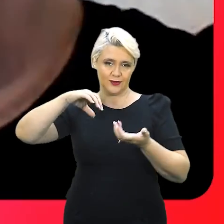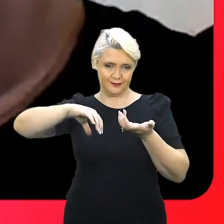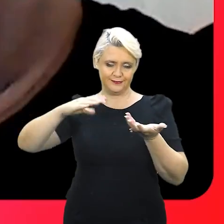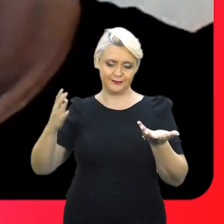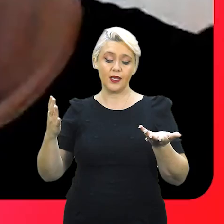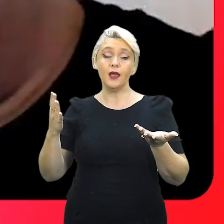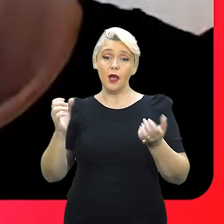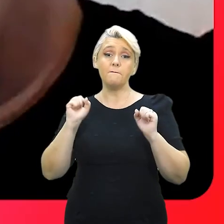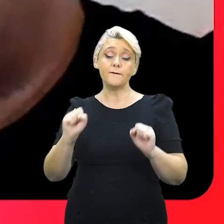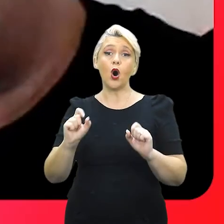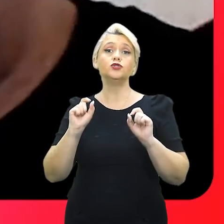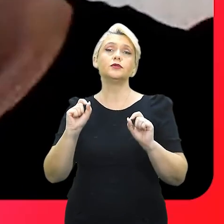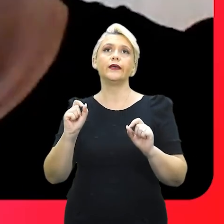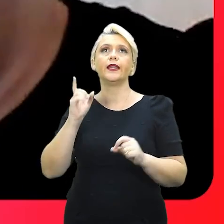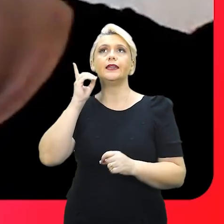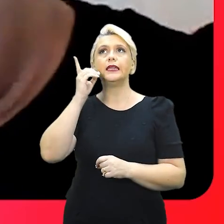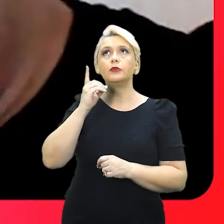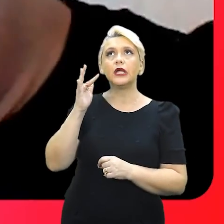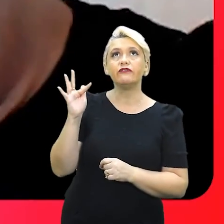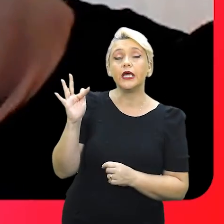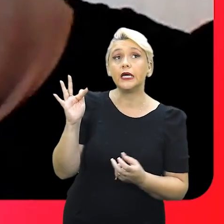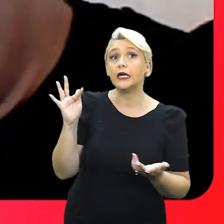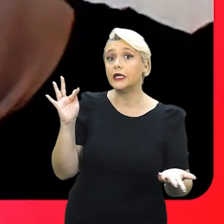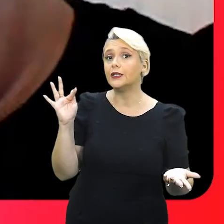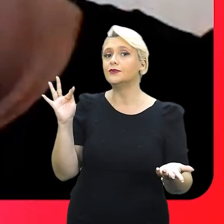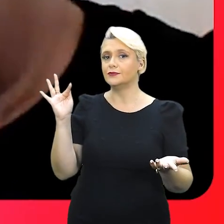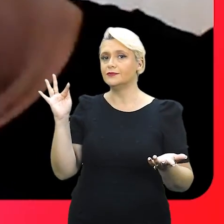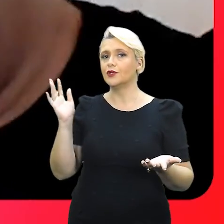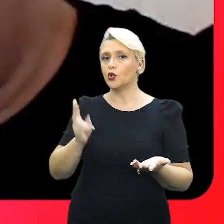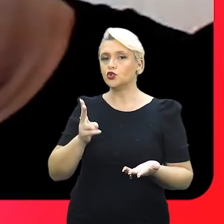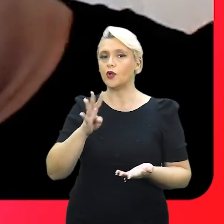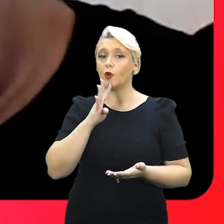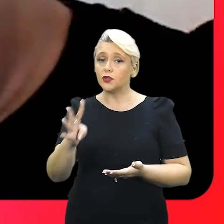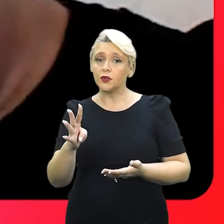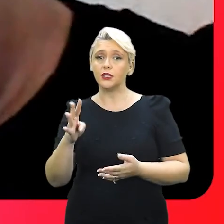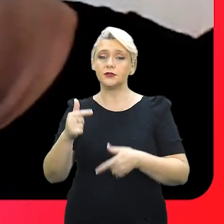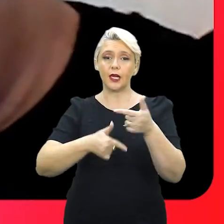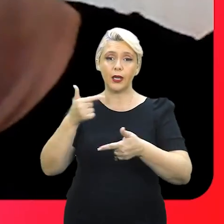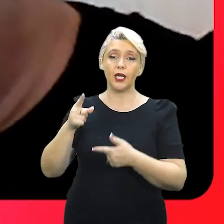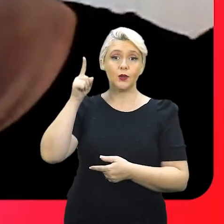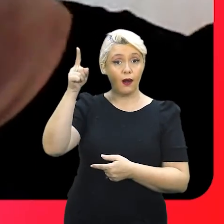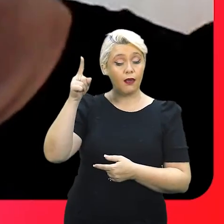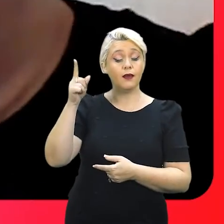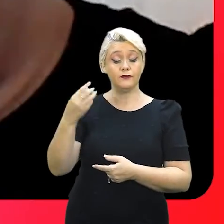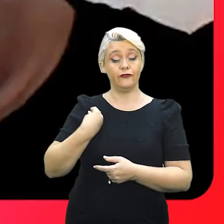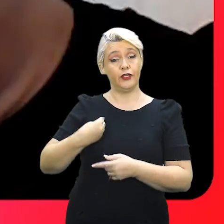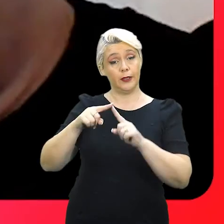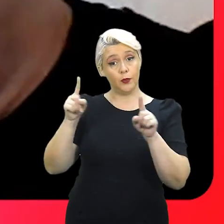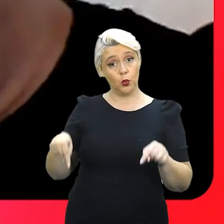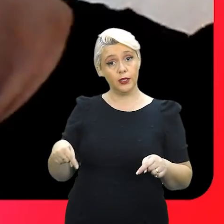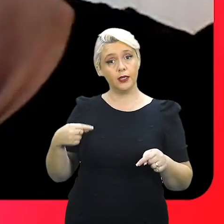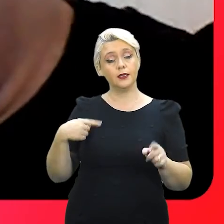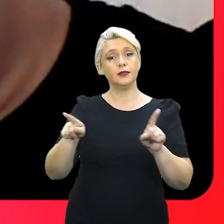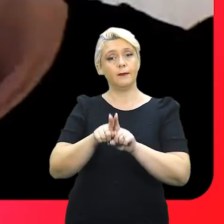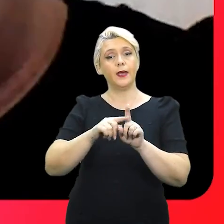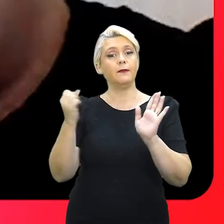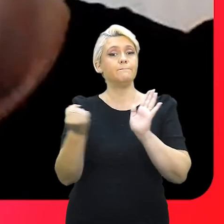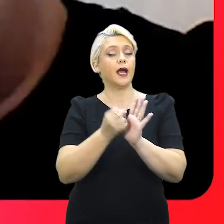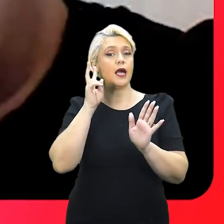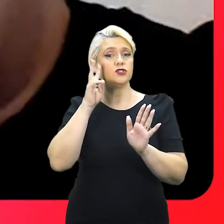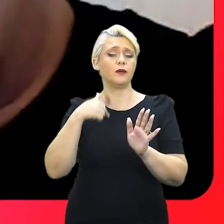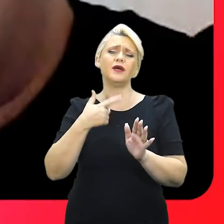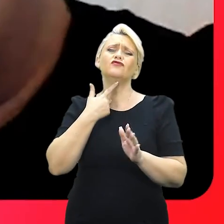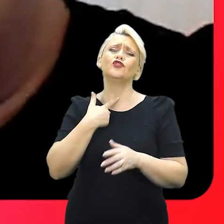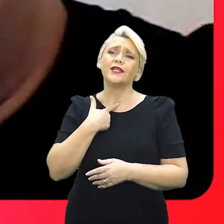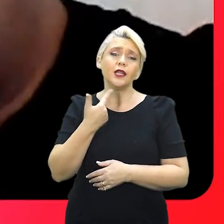posso ser candidato a deputado federal, para continuar mais 4 anos na vida pública e deixar o meu legado. Mas não quero, não